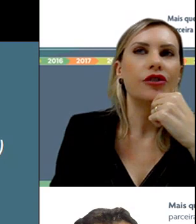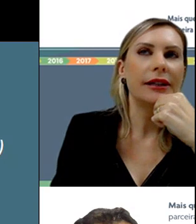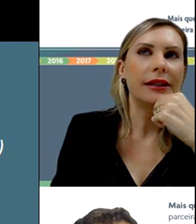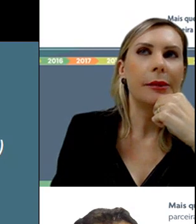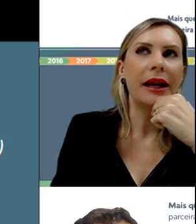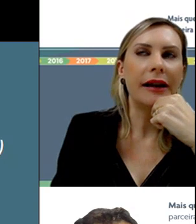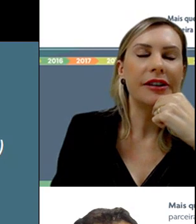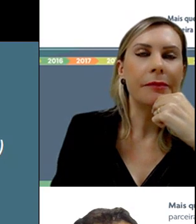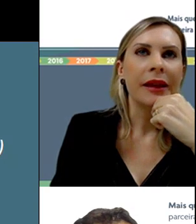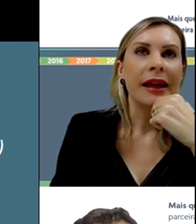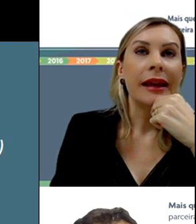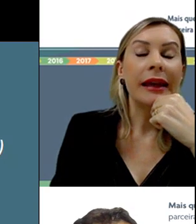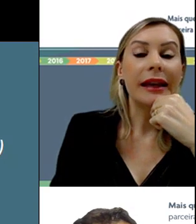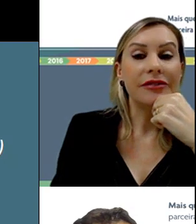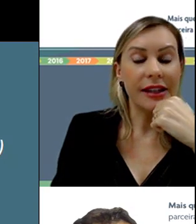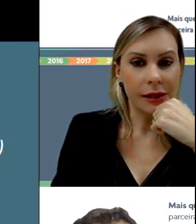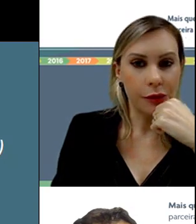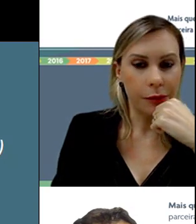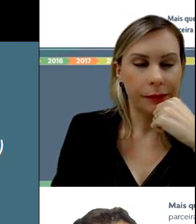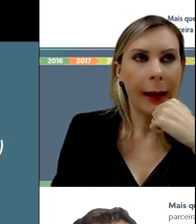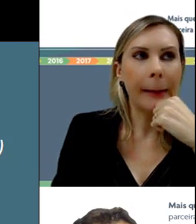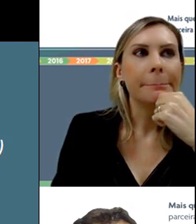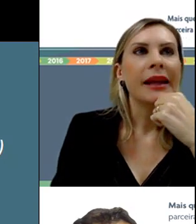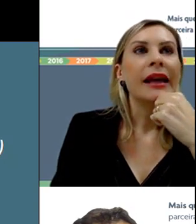universidade onde ela trabalhava, e ela